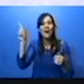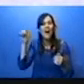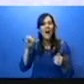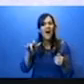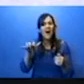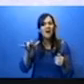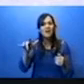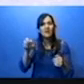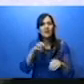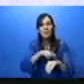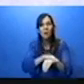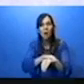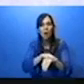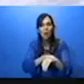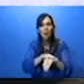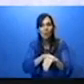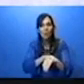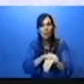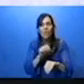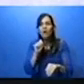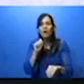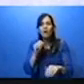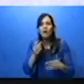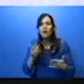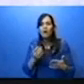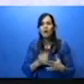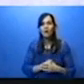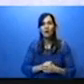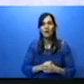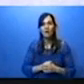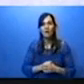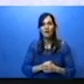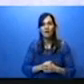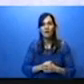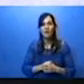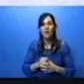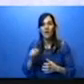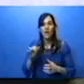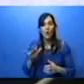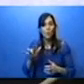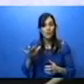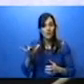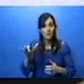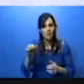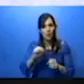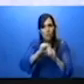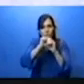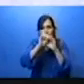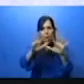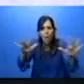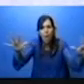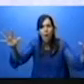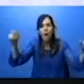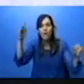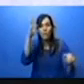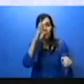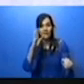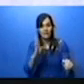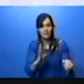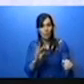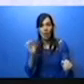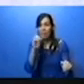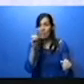aranhas agressivas. Começar pela aranha marrom, é uma aranha disseminada no Brasil inteiro também. É uma aranha não